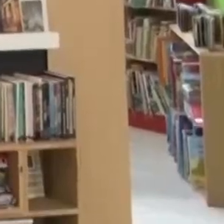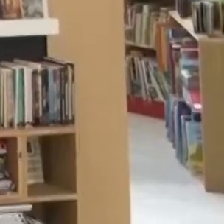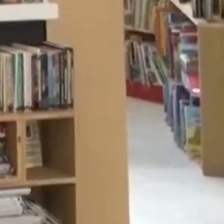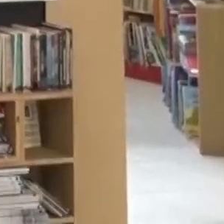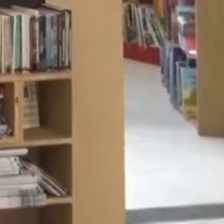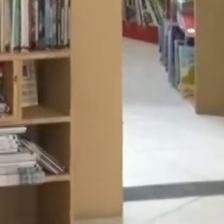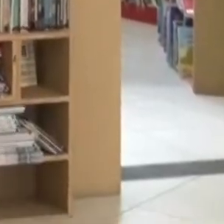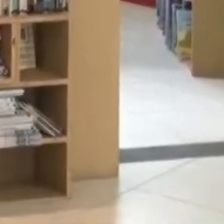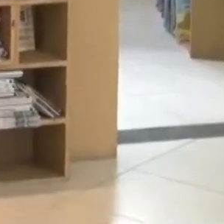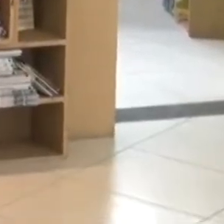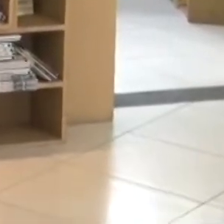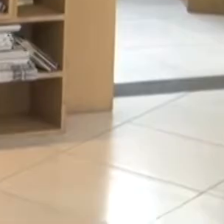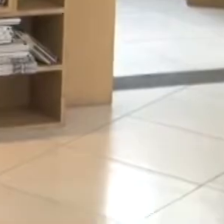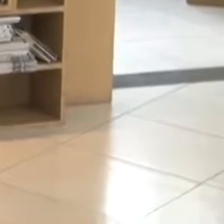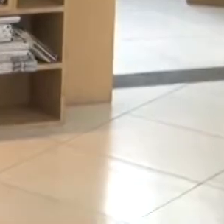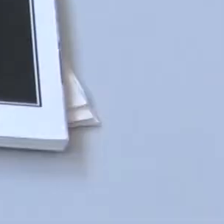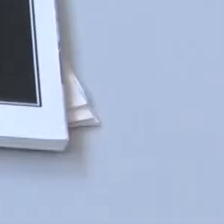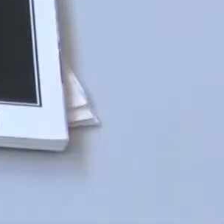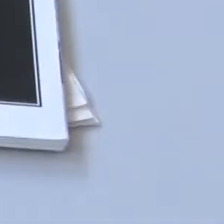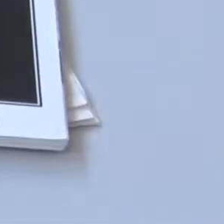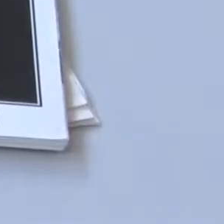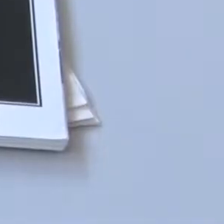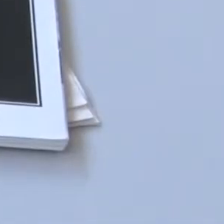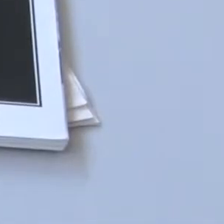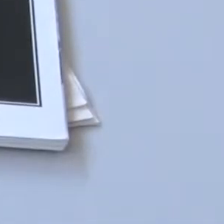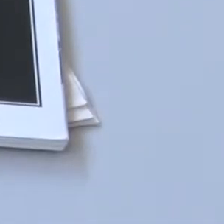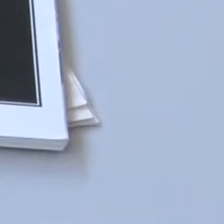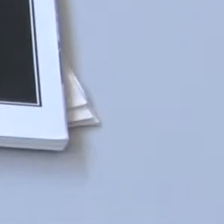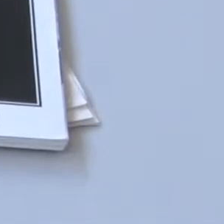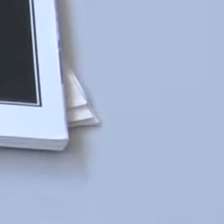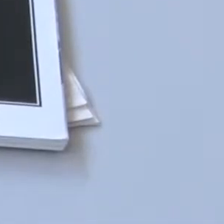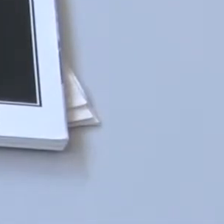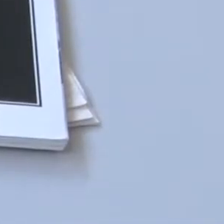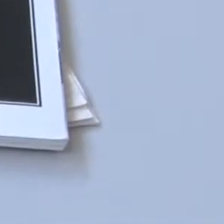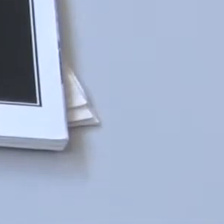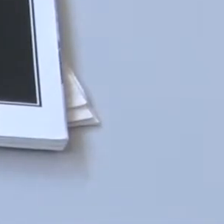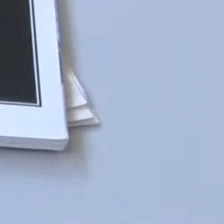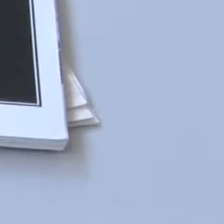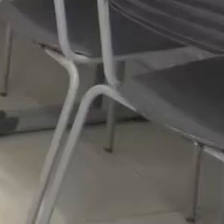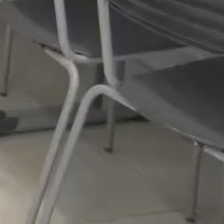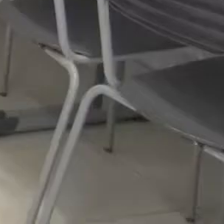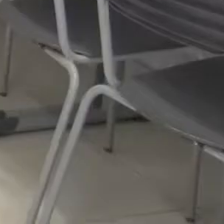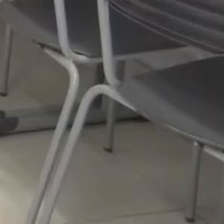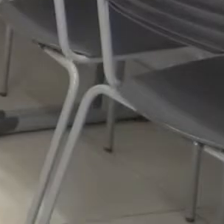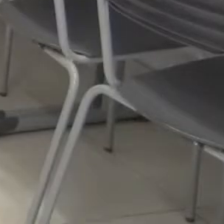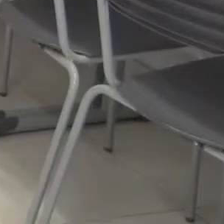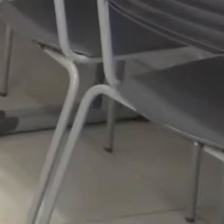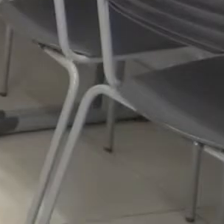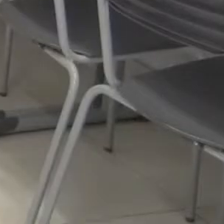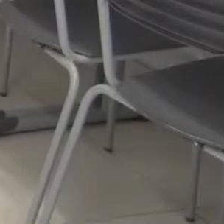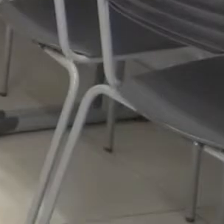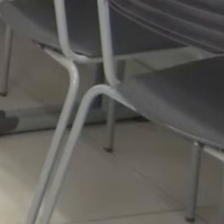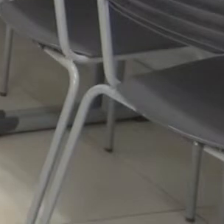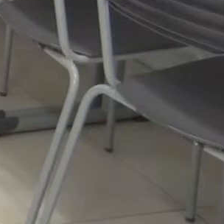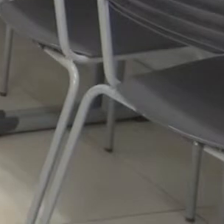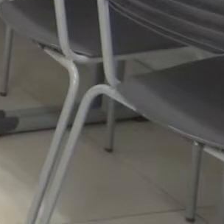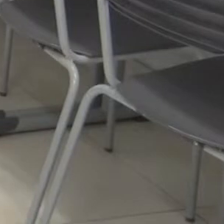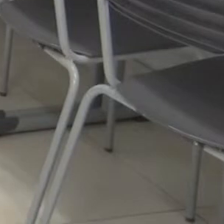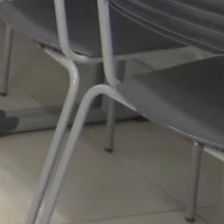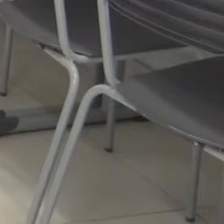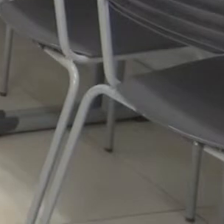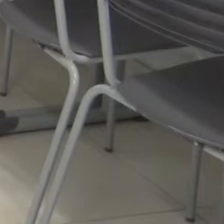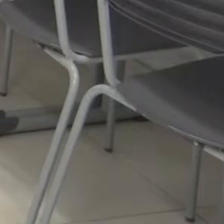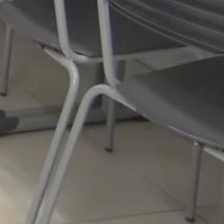e obras de autores passofundenses, além de revistas e jornais locais. Aqui também tem uma sala